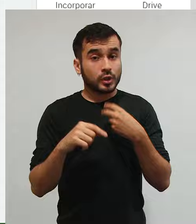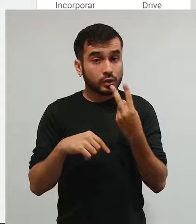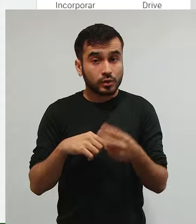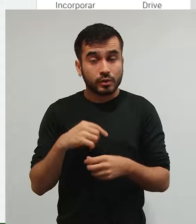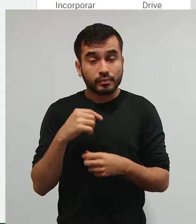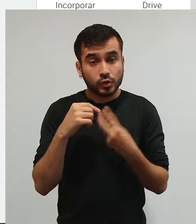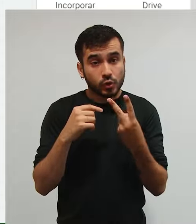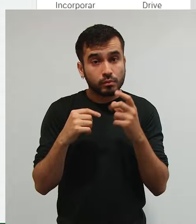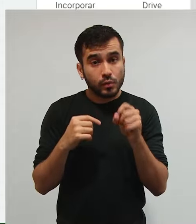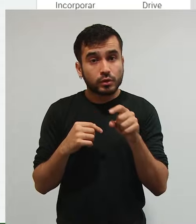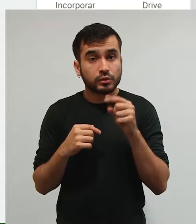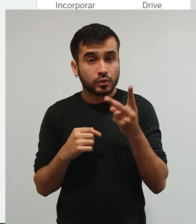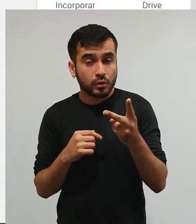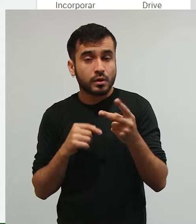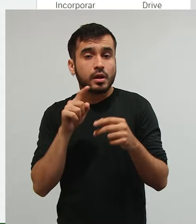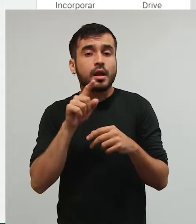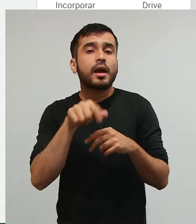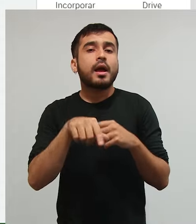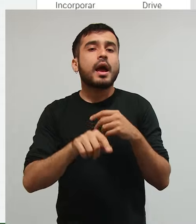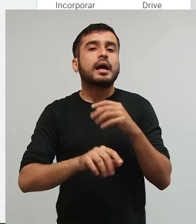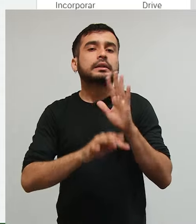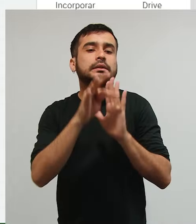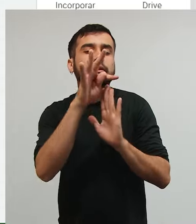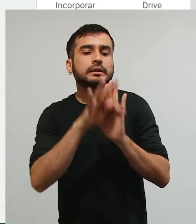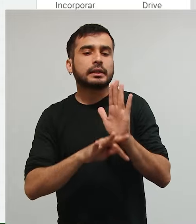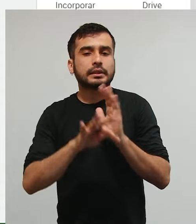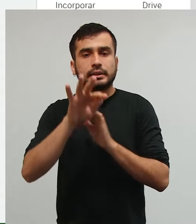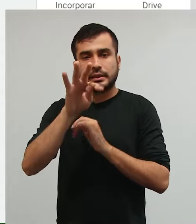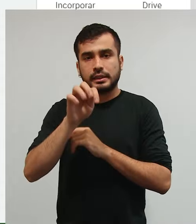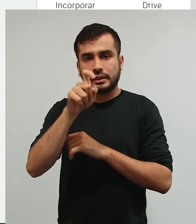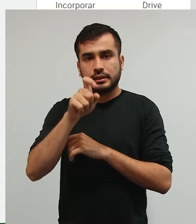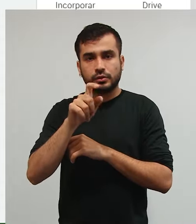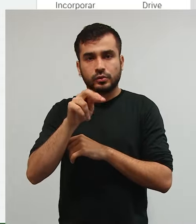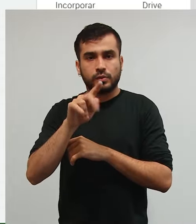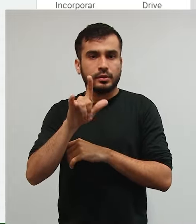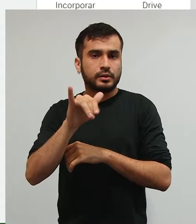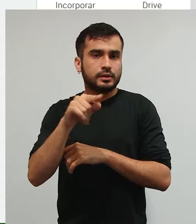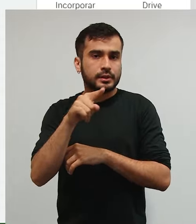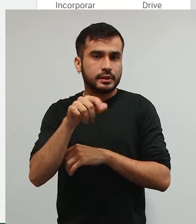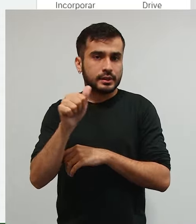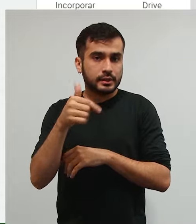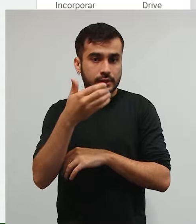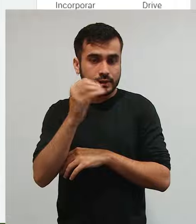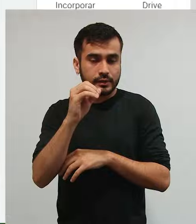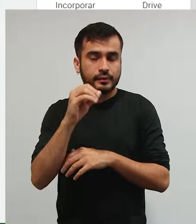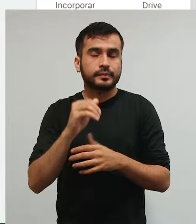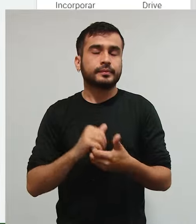sempre, né, numerar, que é importante, 2.2, que é a